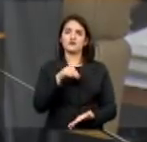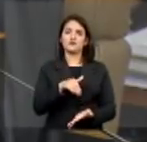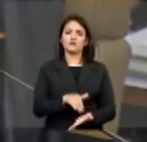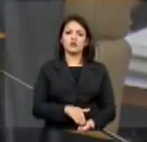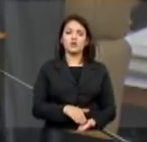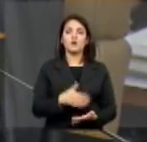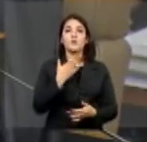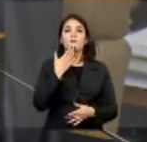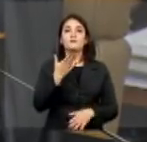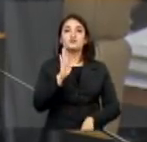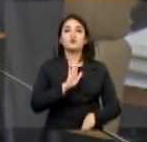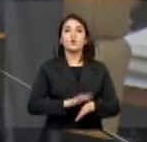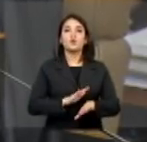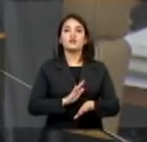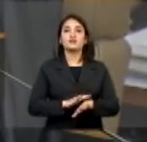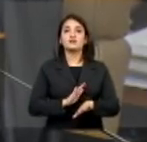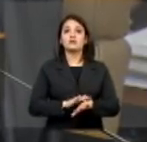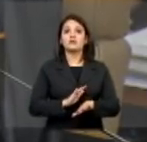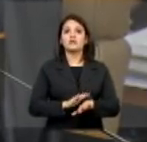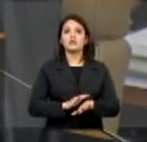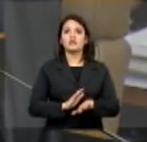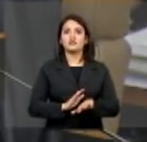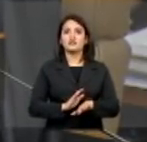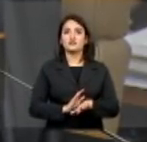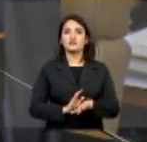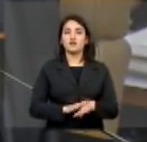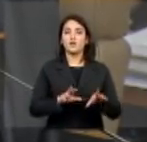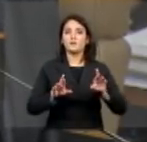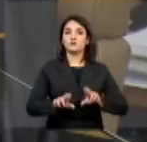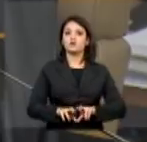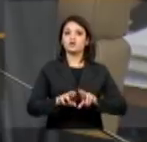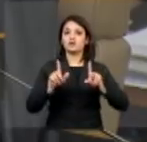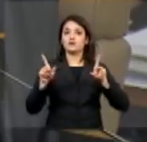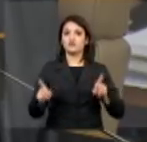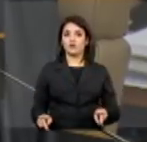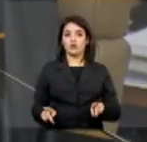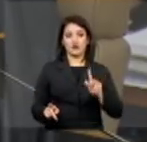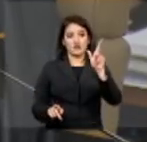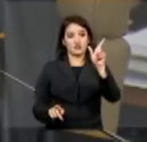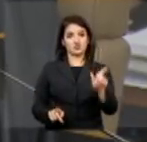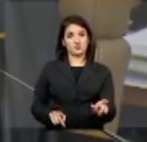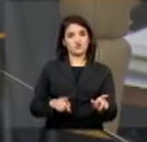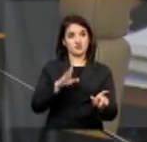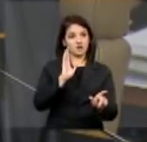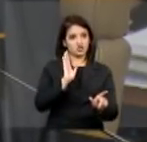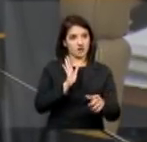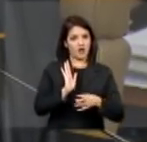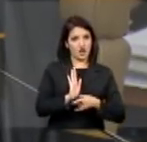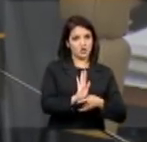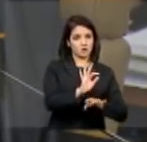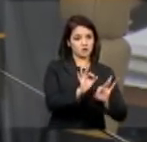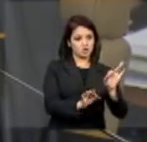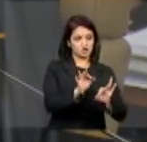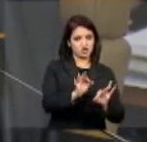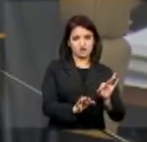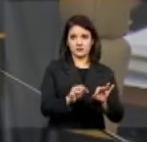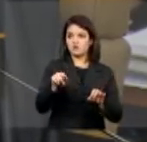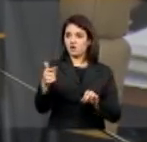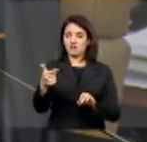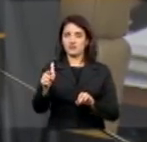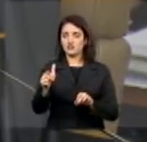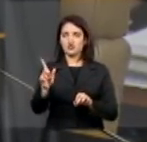prazo sucessivo entre as defesas dos co réus colaboradores e dos não colaboradores nada